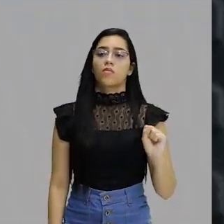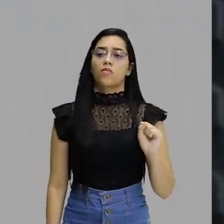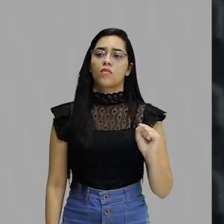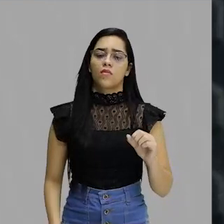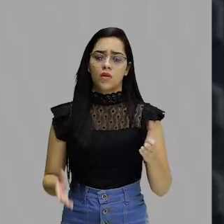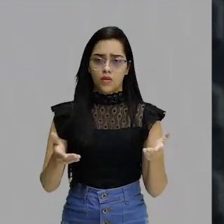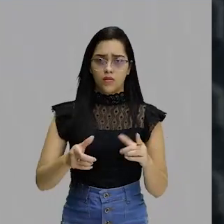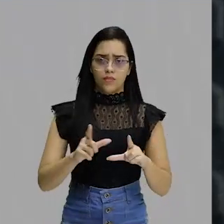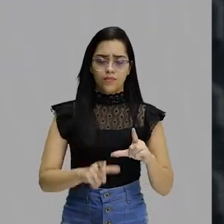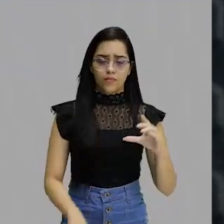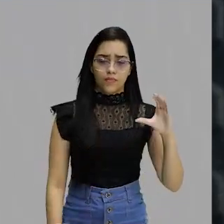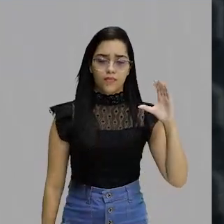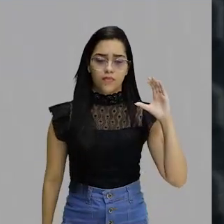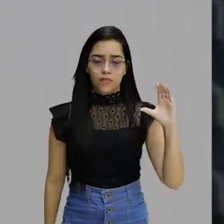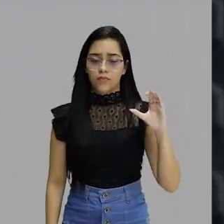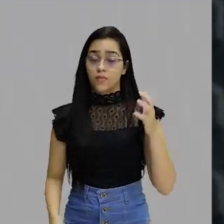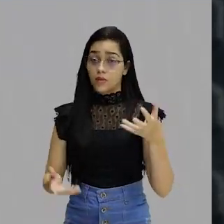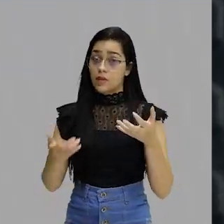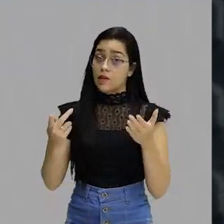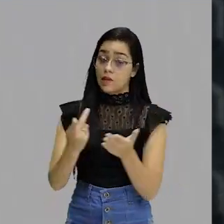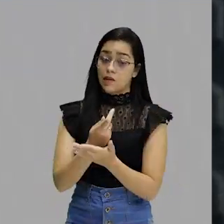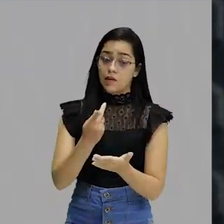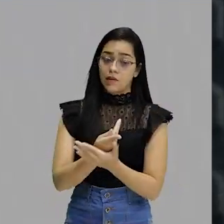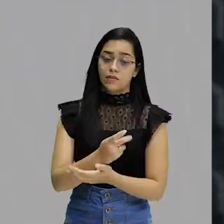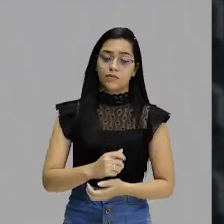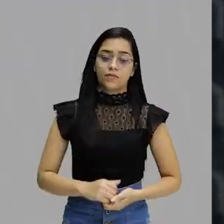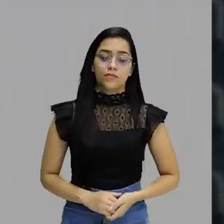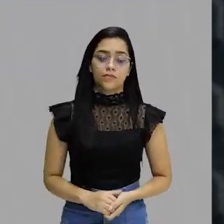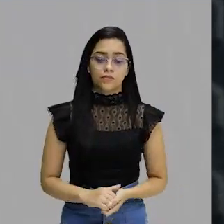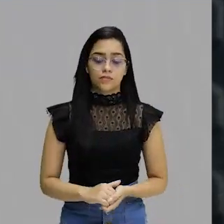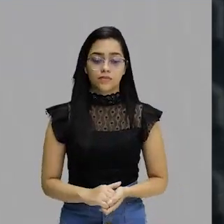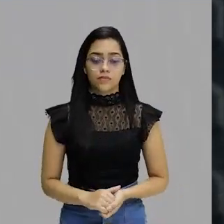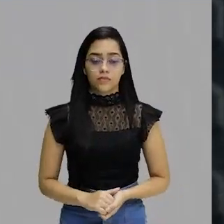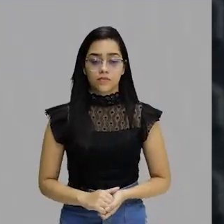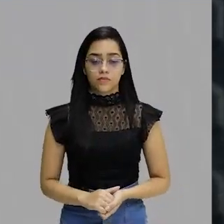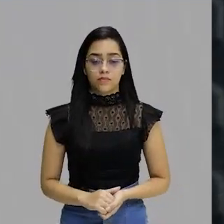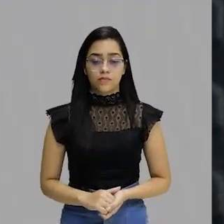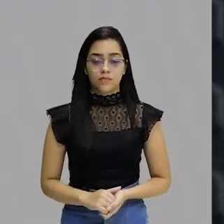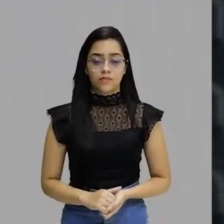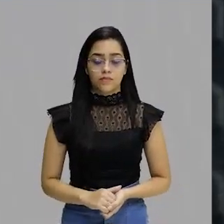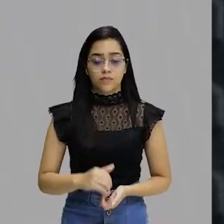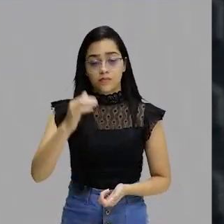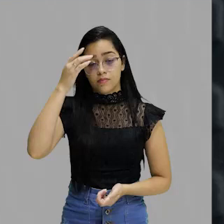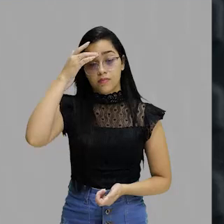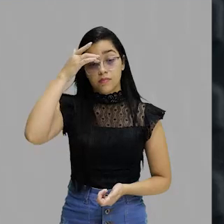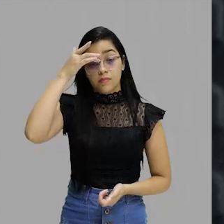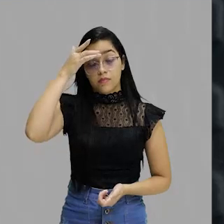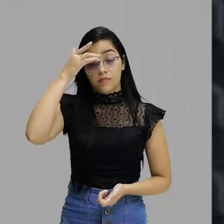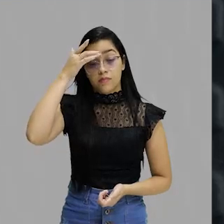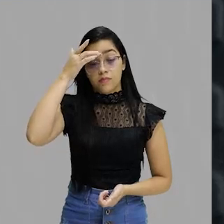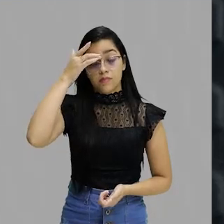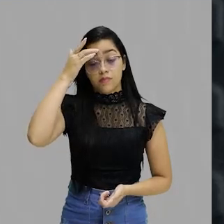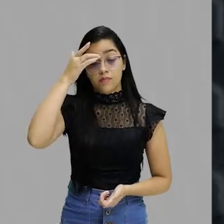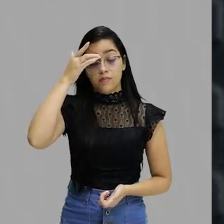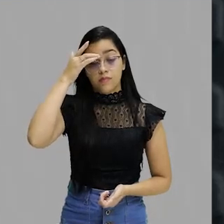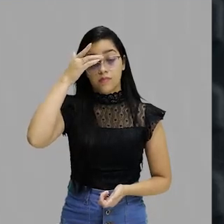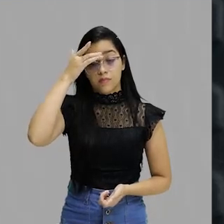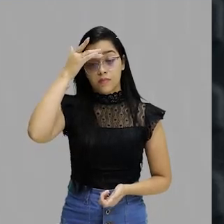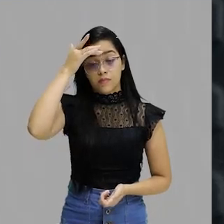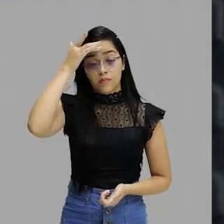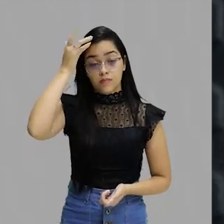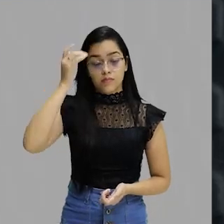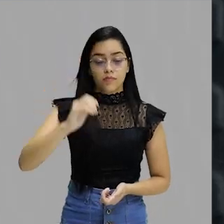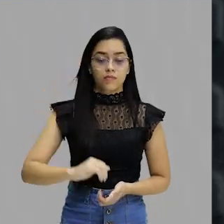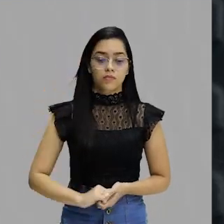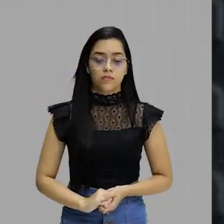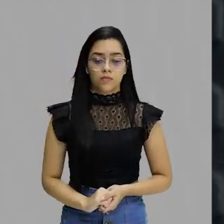para a letra C, porque ele quer a alternativa incorreta. A letra B está correta. As rêmoras são peixes que se